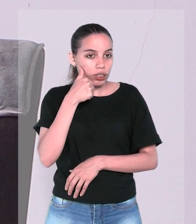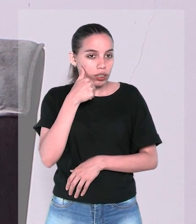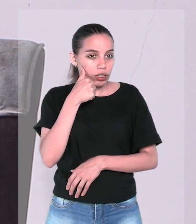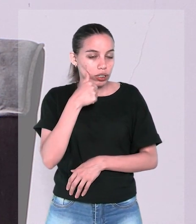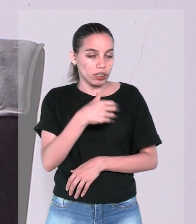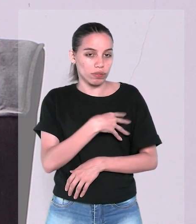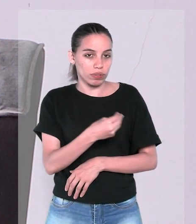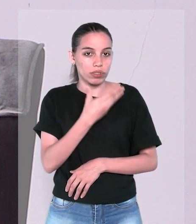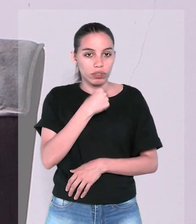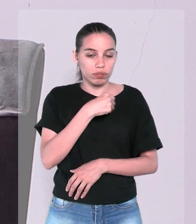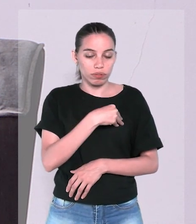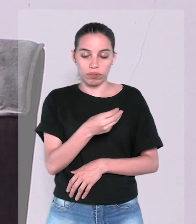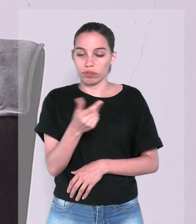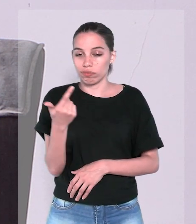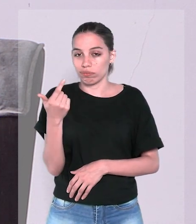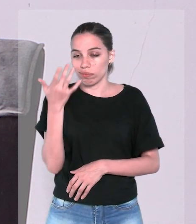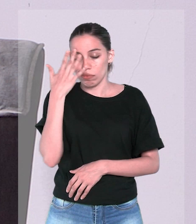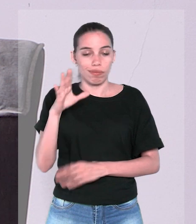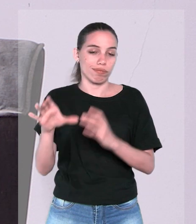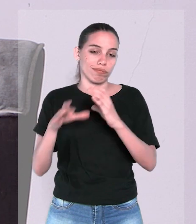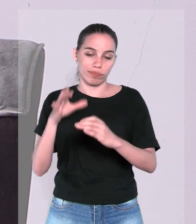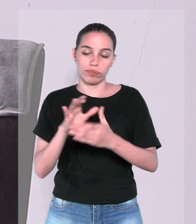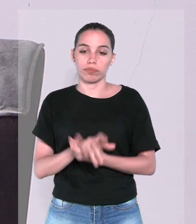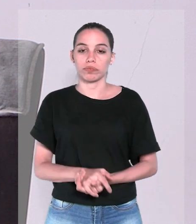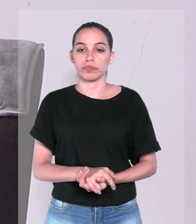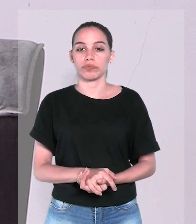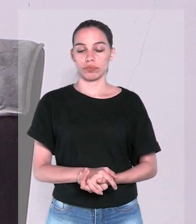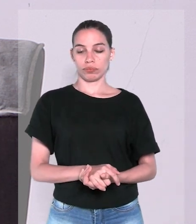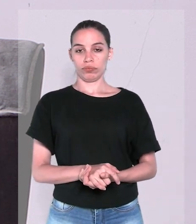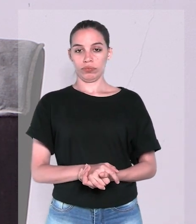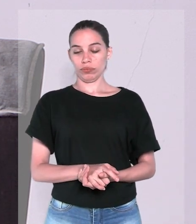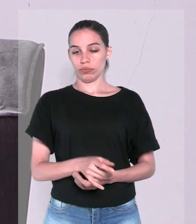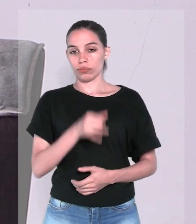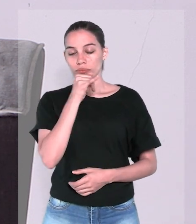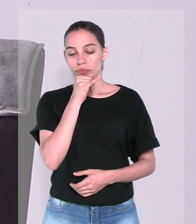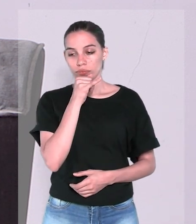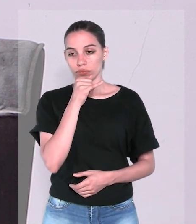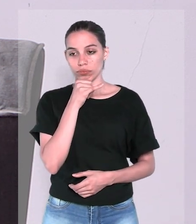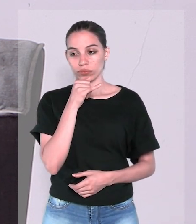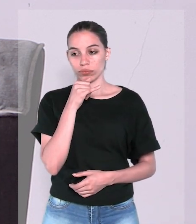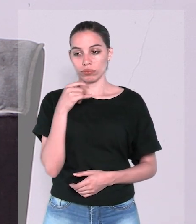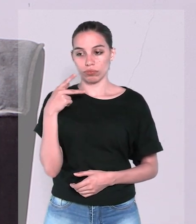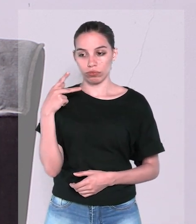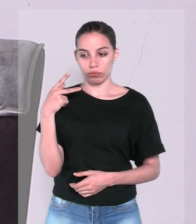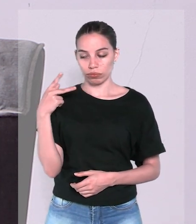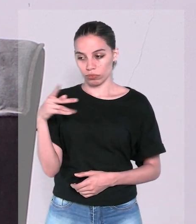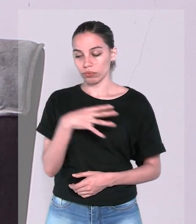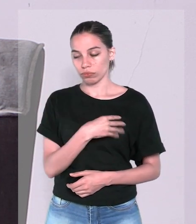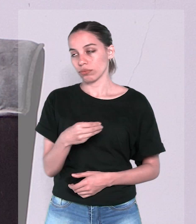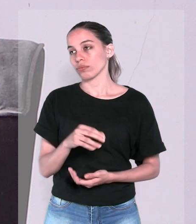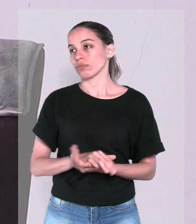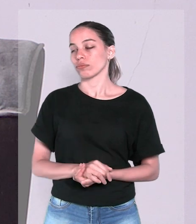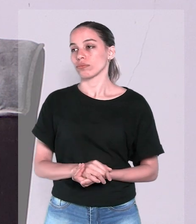escuta acolhedora, a escuta sem julgamento. Eu quero ouvir você como você é e não como eu gostaria que você fosse, com os